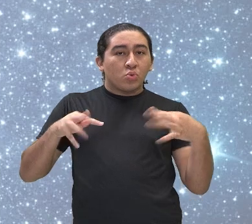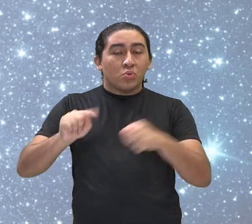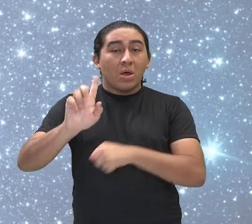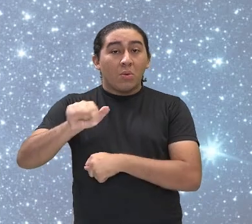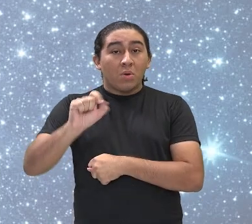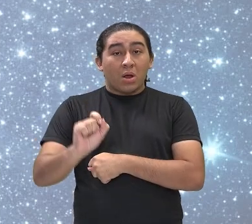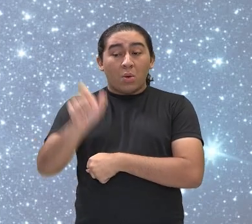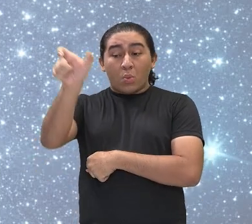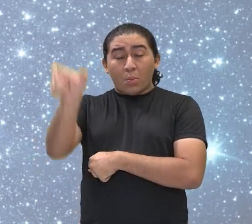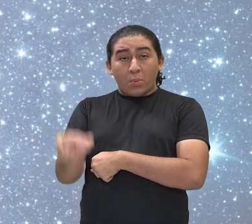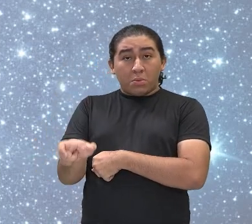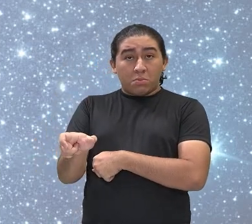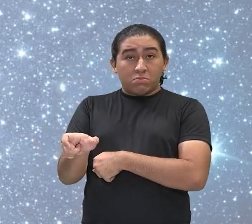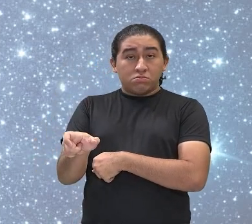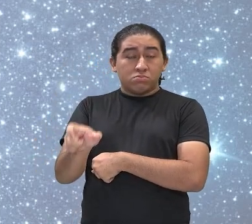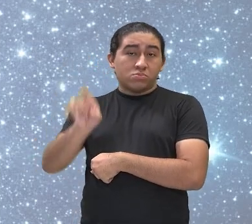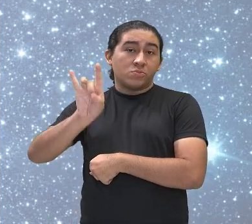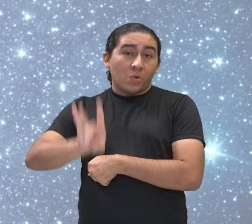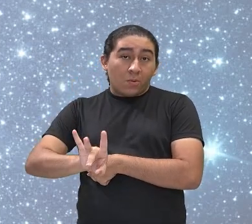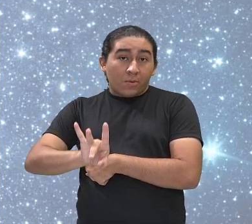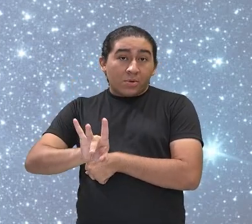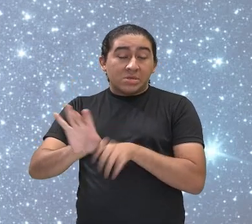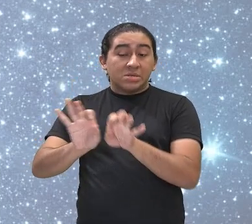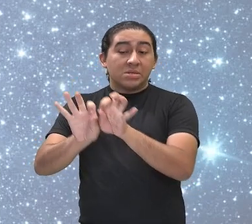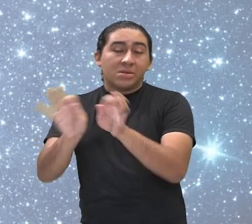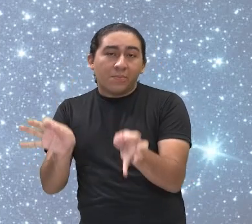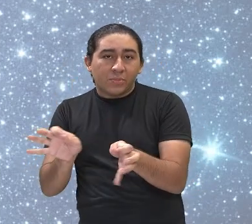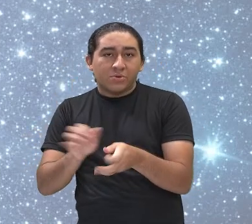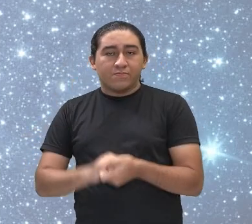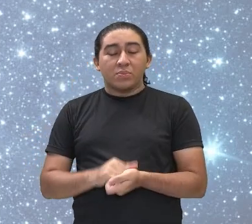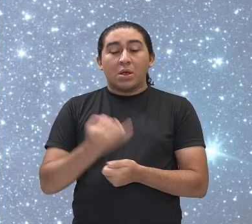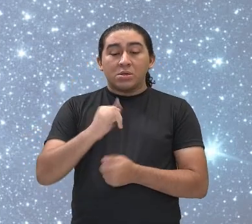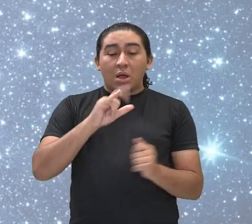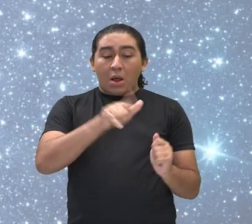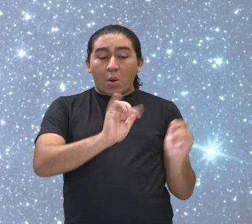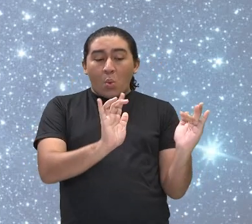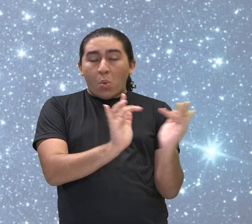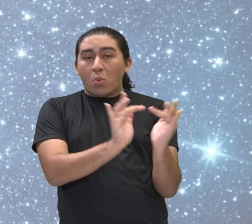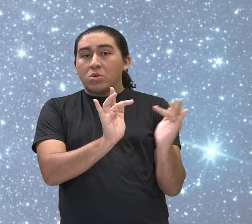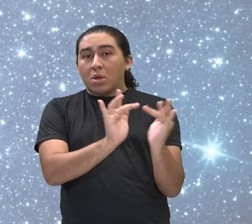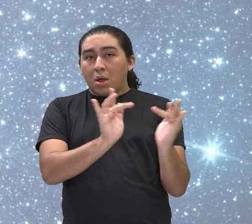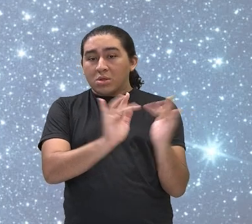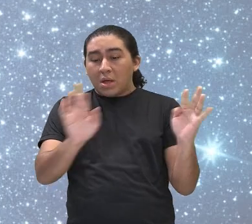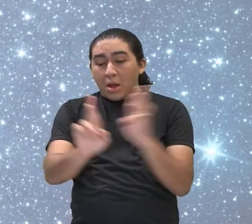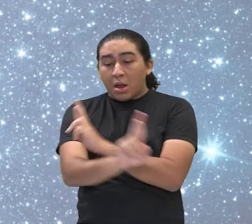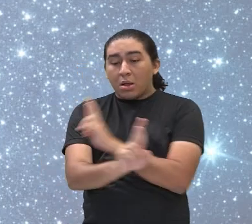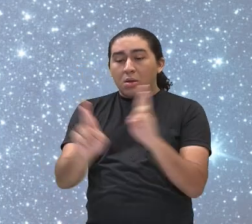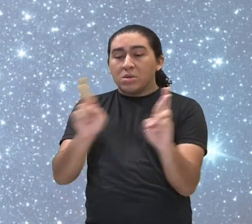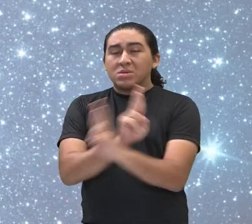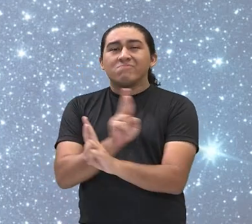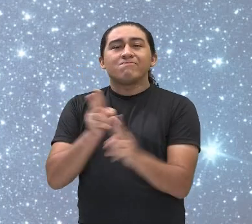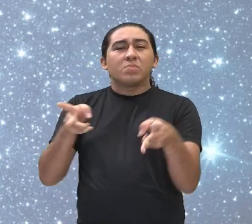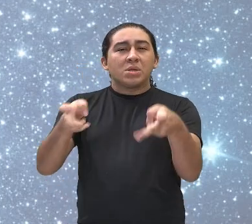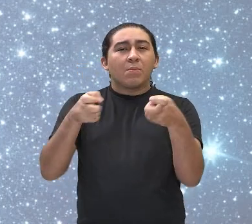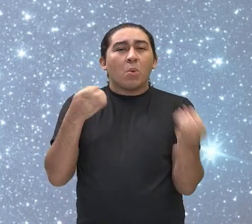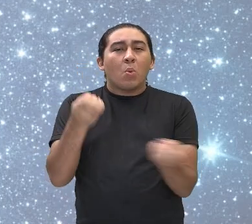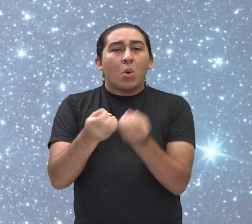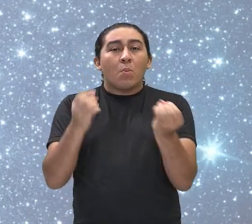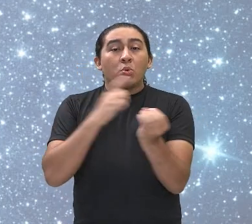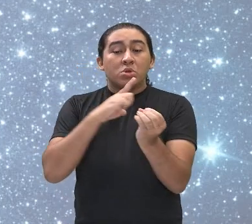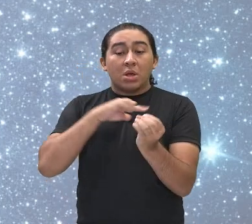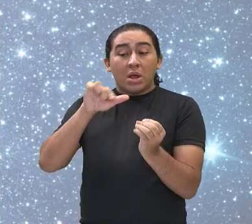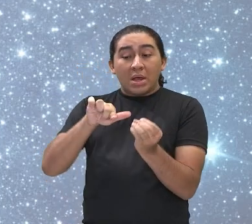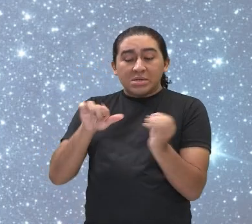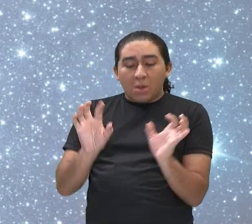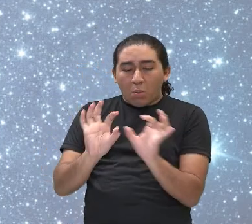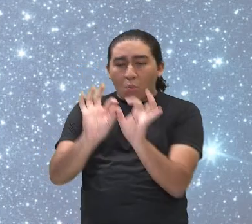unidade. Quando a gente fala dessa conexão, é enxergar a força que existe em tudo